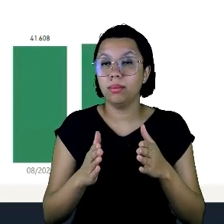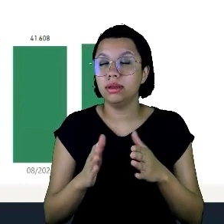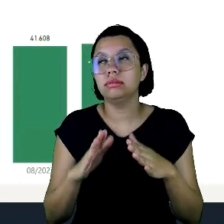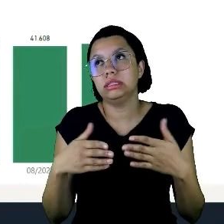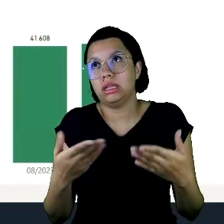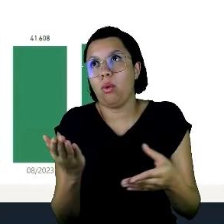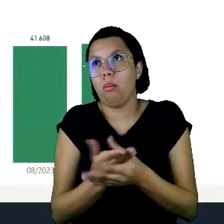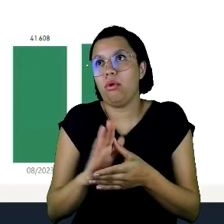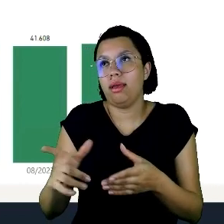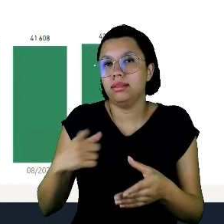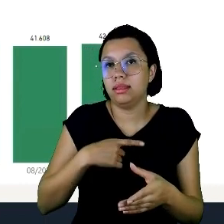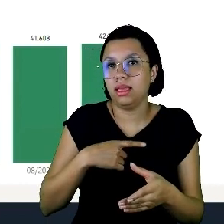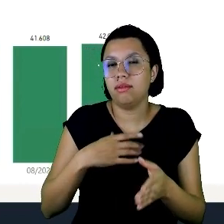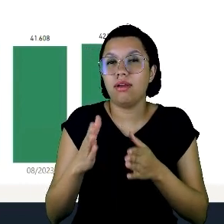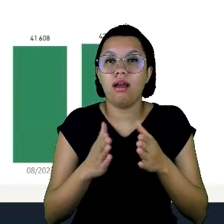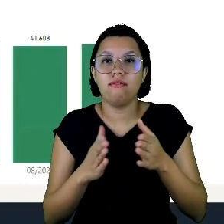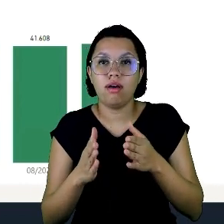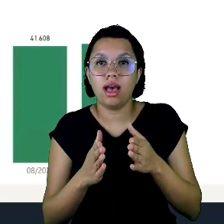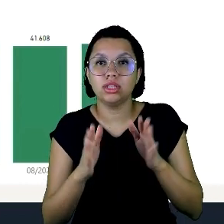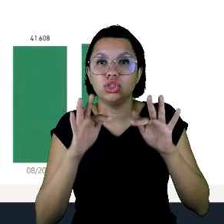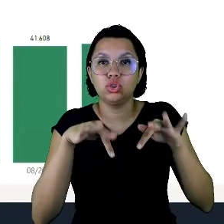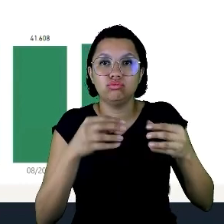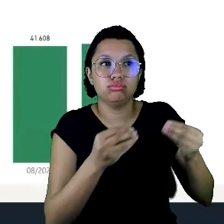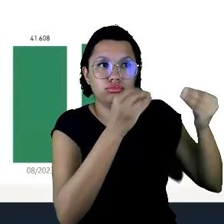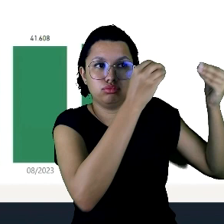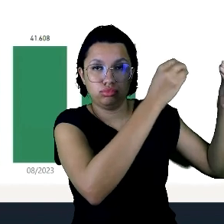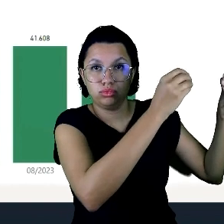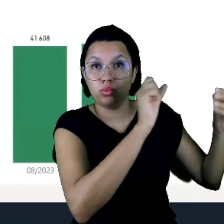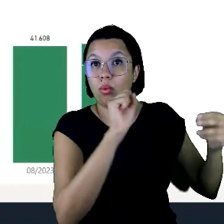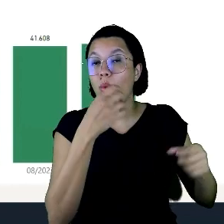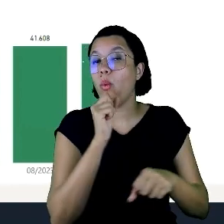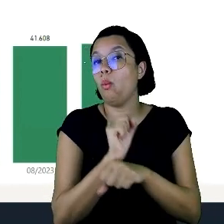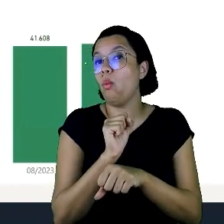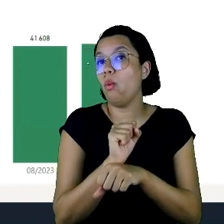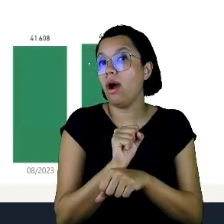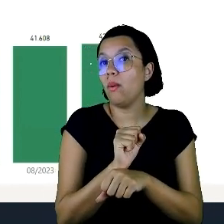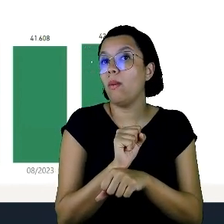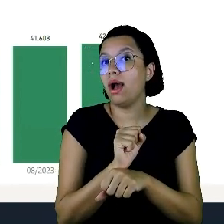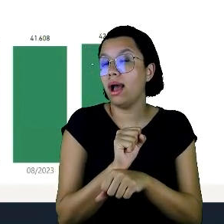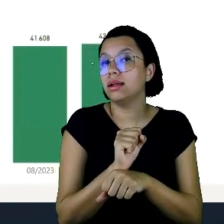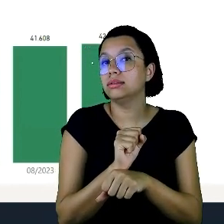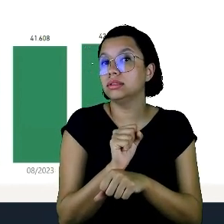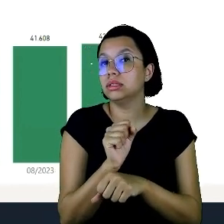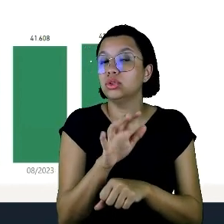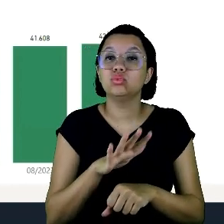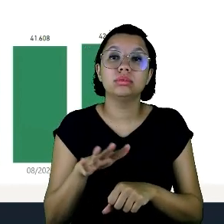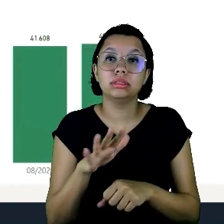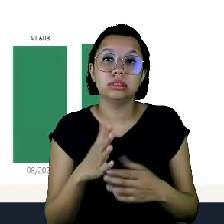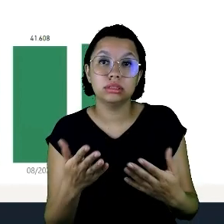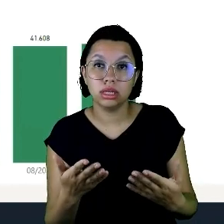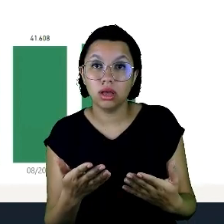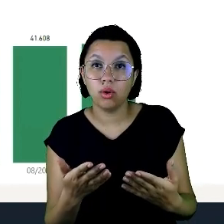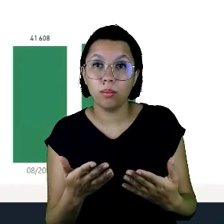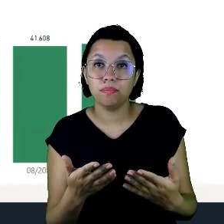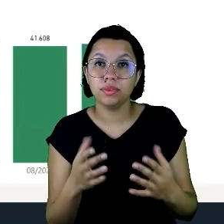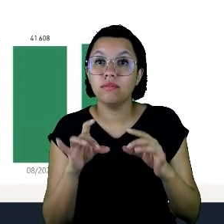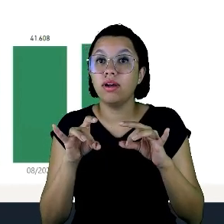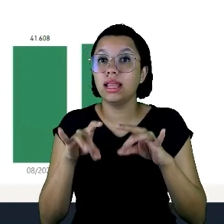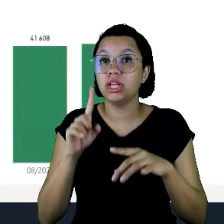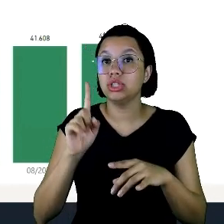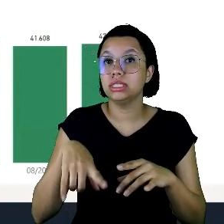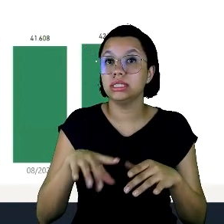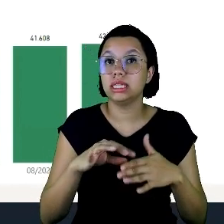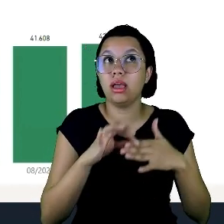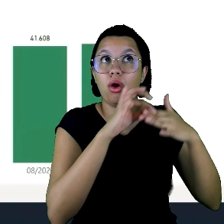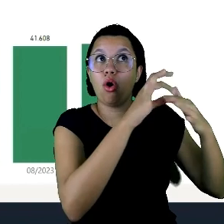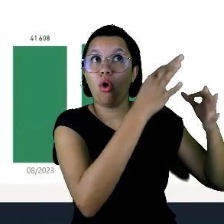processo teve a fase de conclusão, está incluído em pauta ou aguardando sessão, ele ainda continua concluso. Ele vai deixar de ser